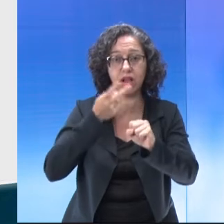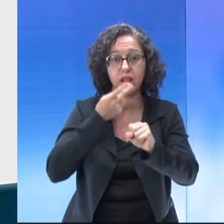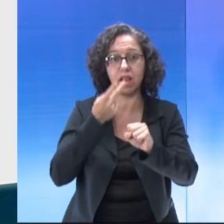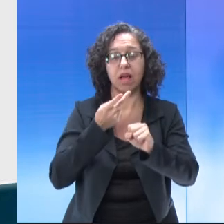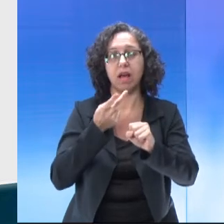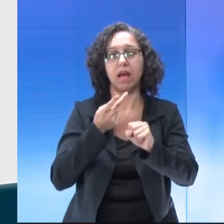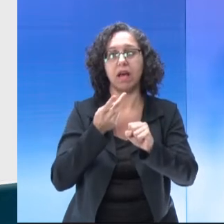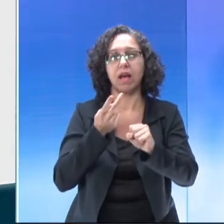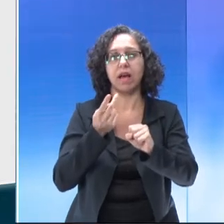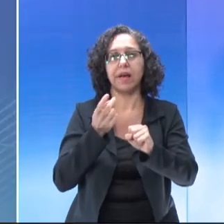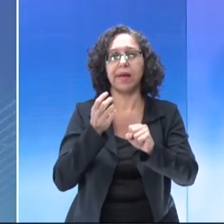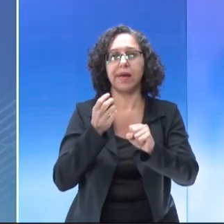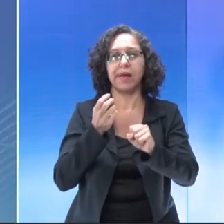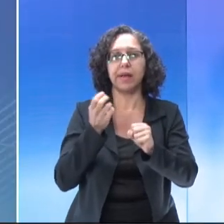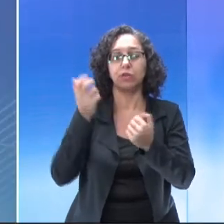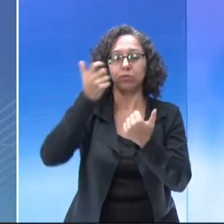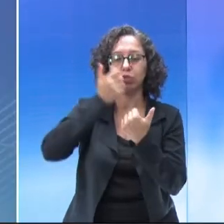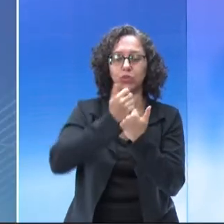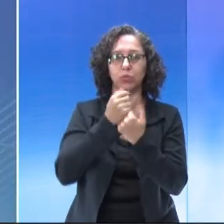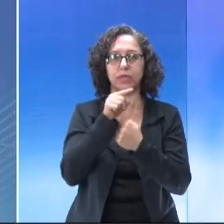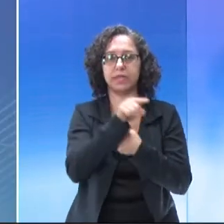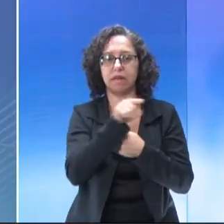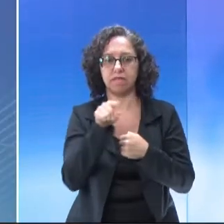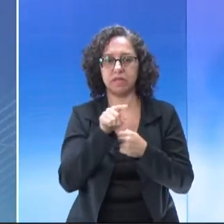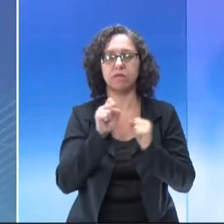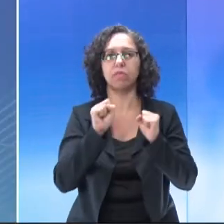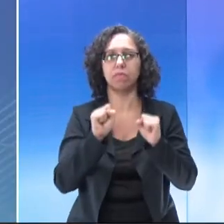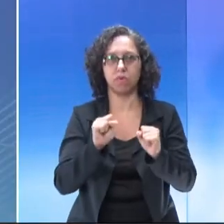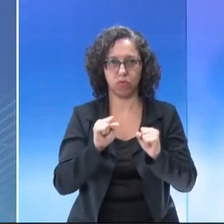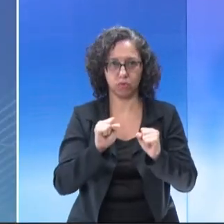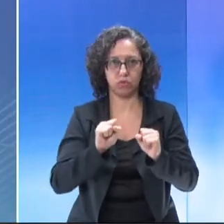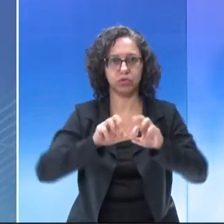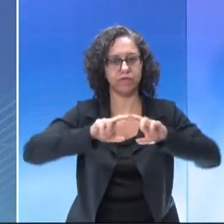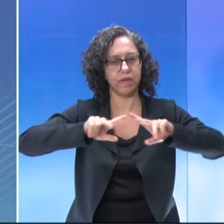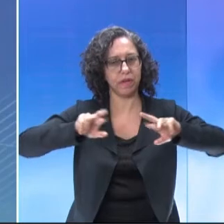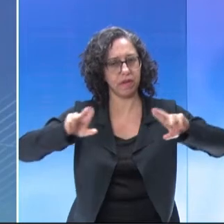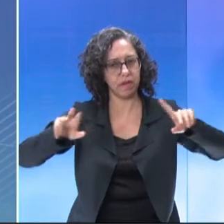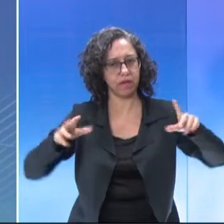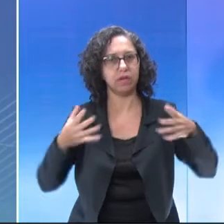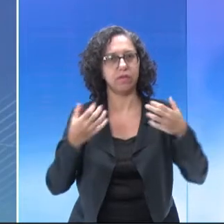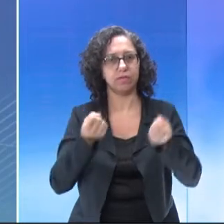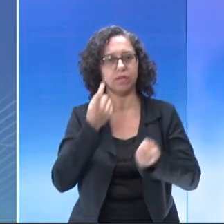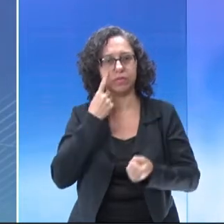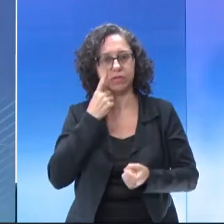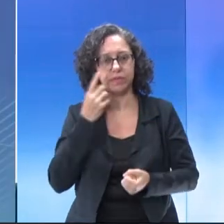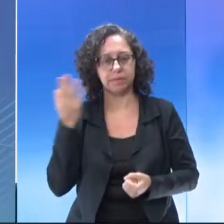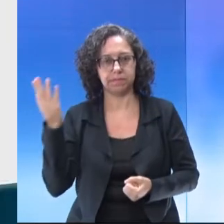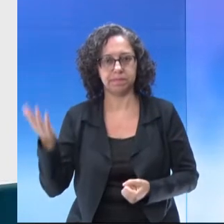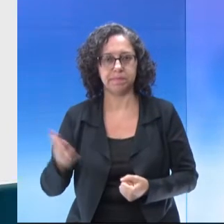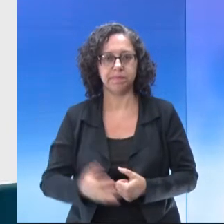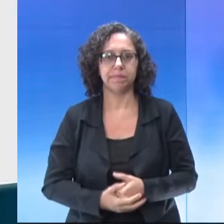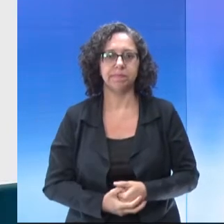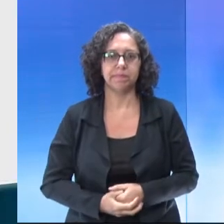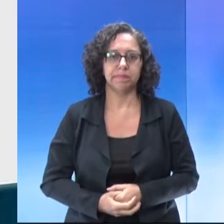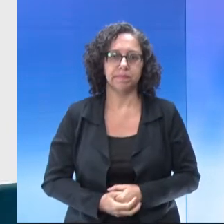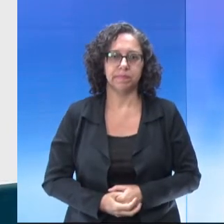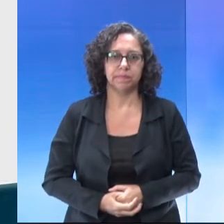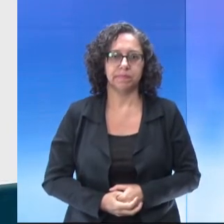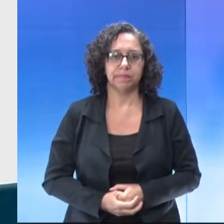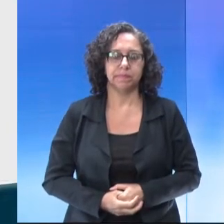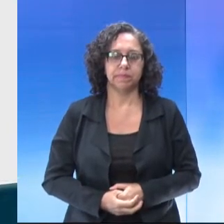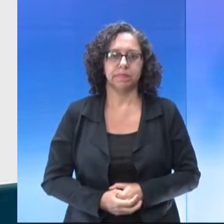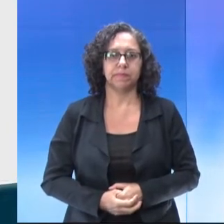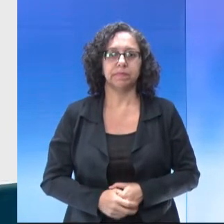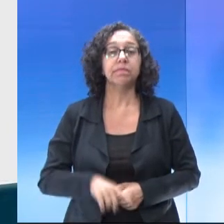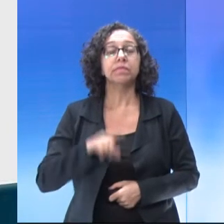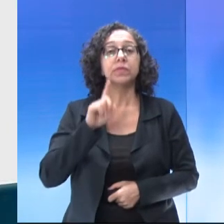vez de um travessão, eu posso utilizar ele em várias maneiras e a gente vai abordar isso agora. Vamos lá. Marcas, falas